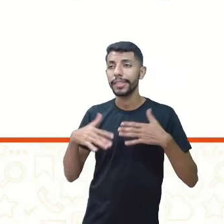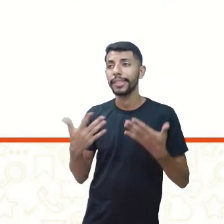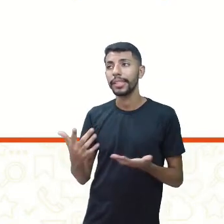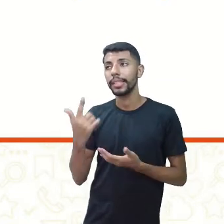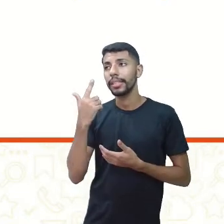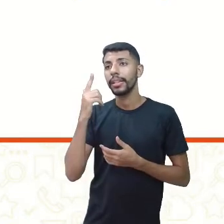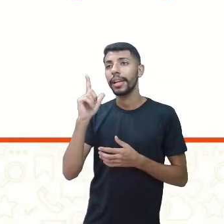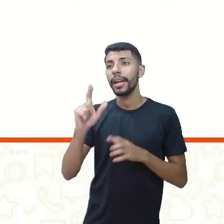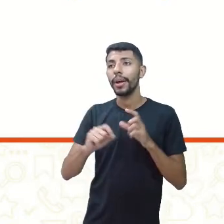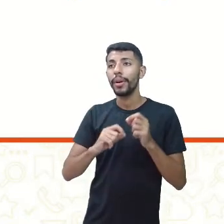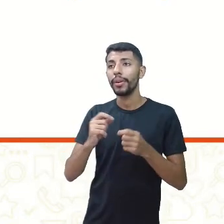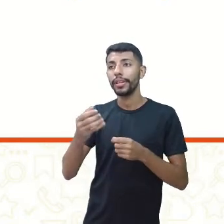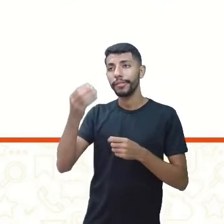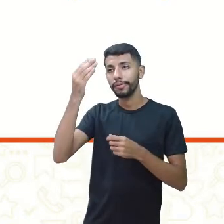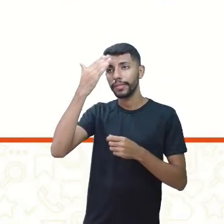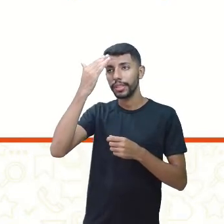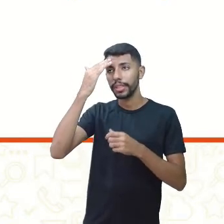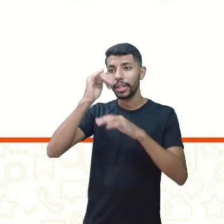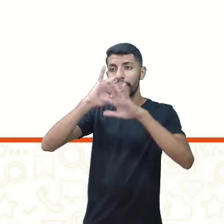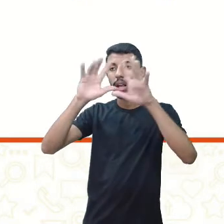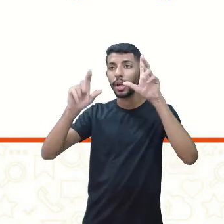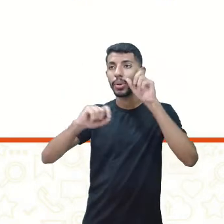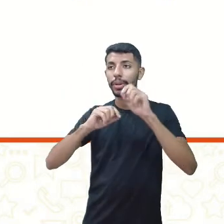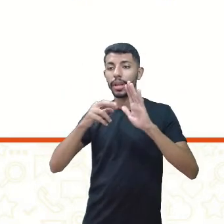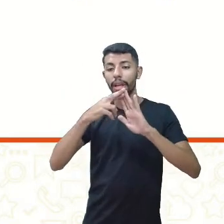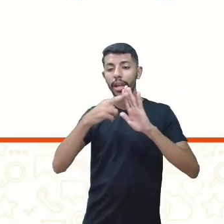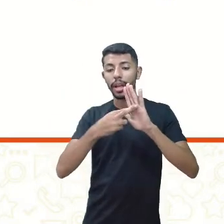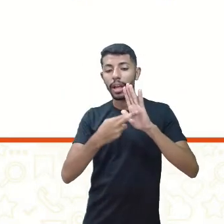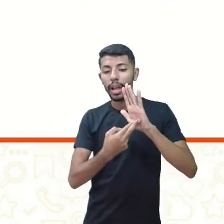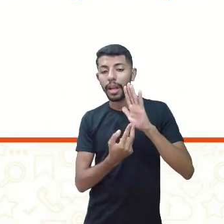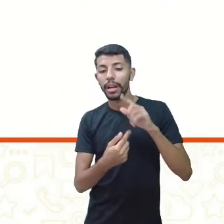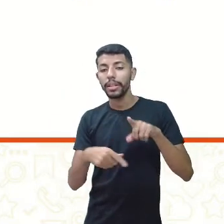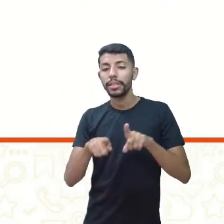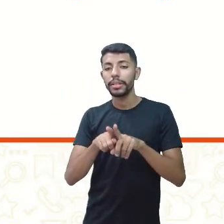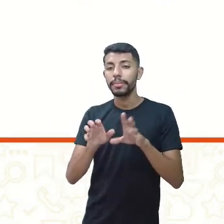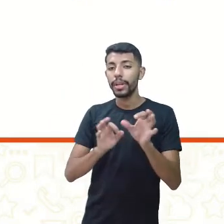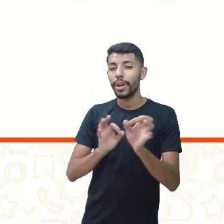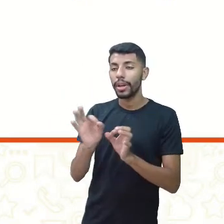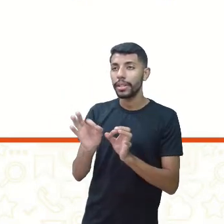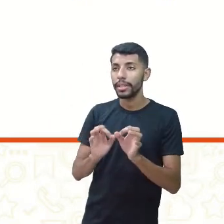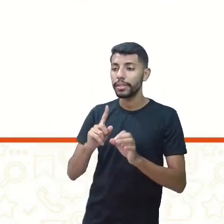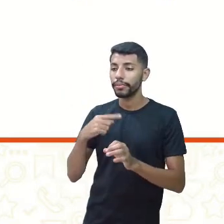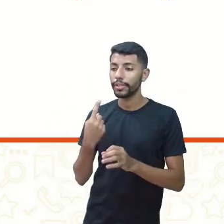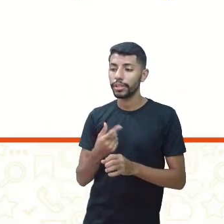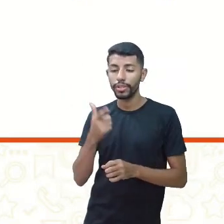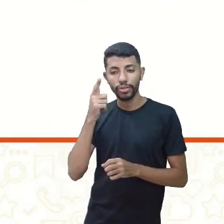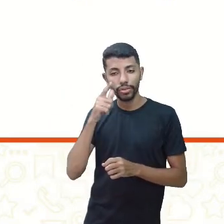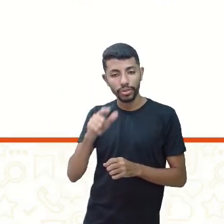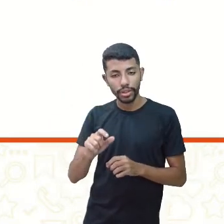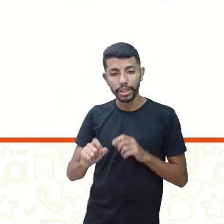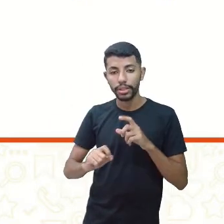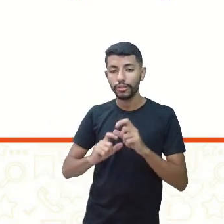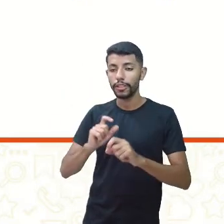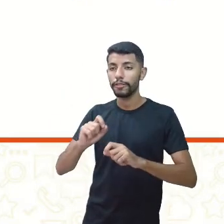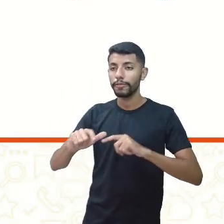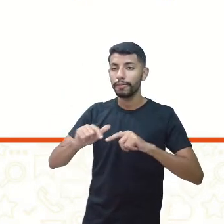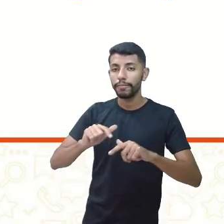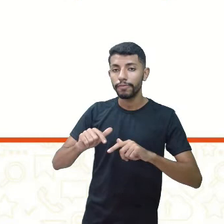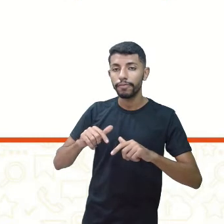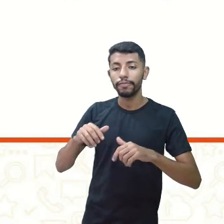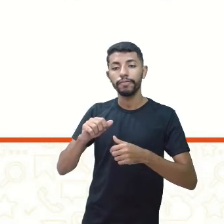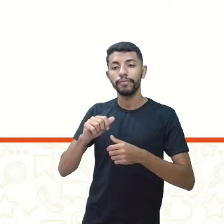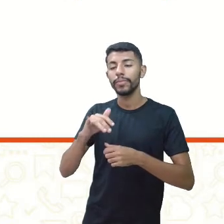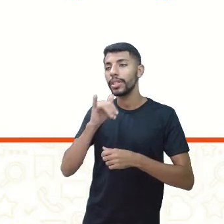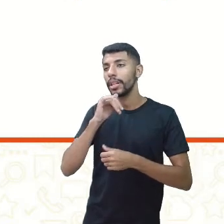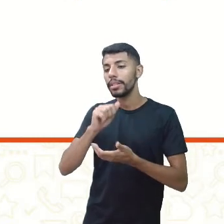de organização. Então, para que a gente possa trabalhar, para que a gente possa explorar uma atividade simples